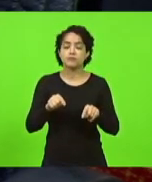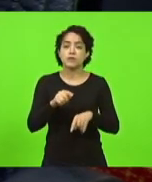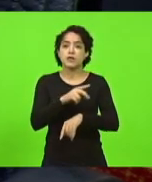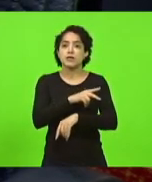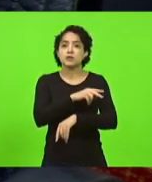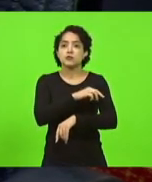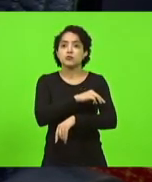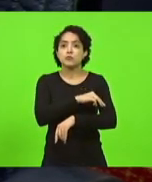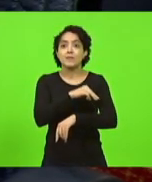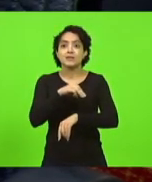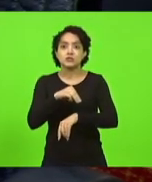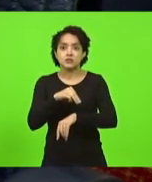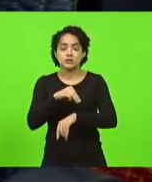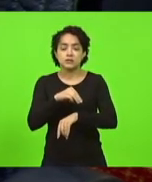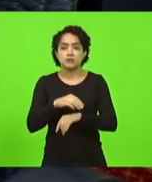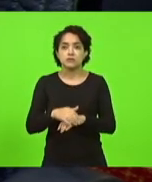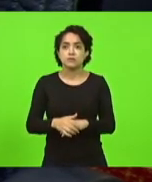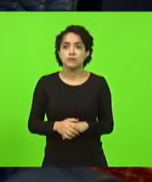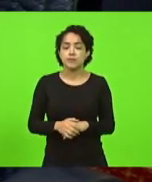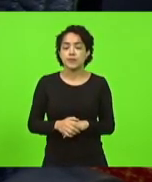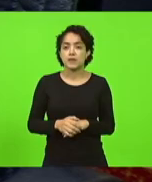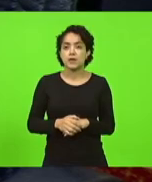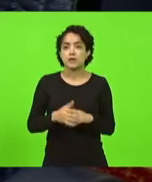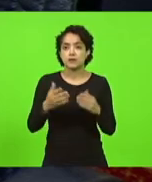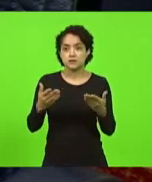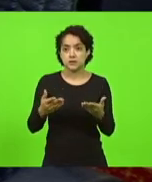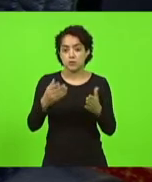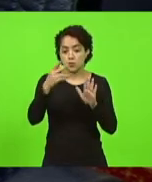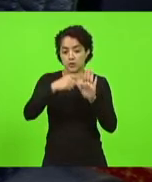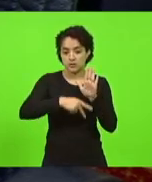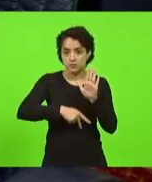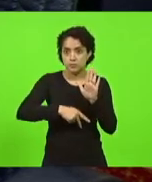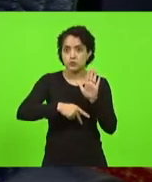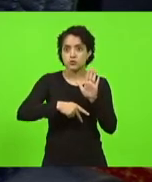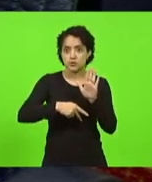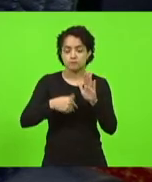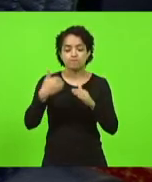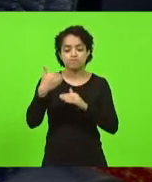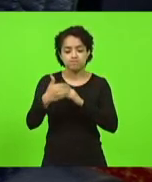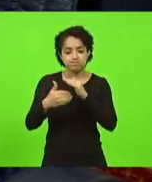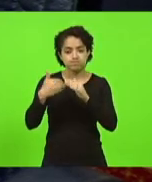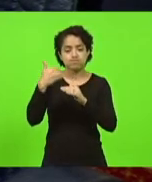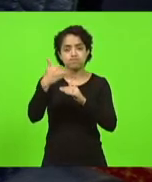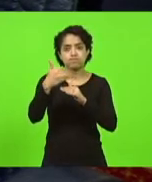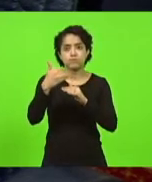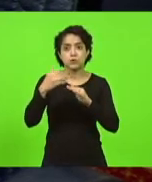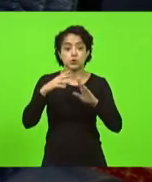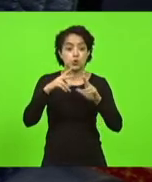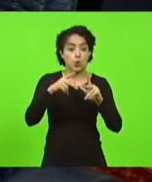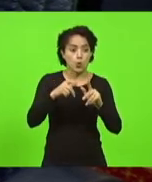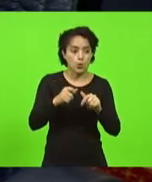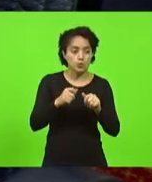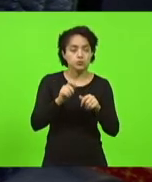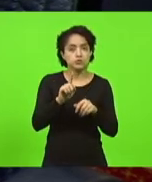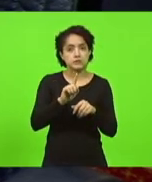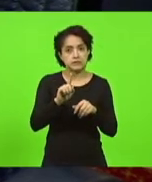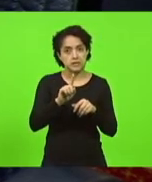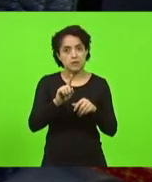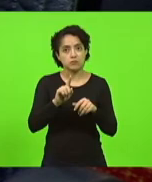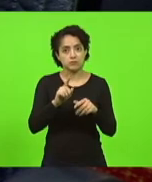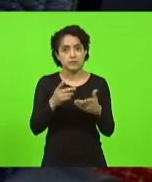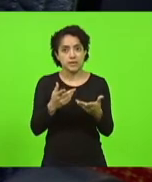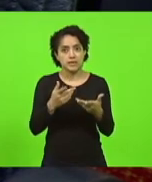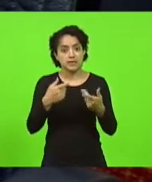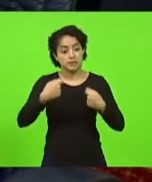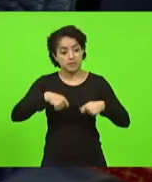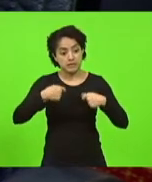Estadual. Eu acho que o projeto, de fato, traz grandes avanços, não todos que a categoria merece e